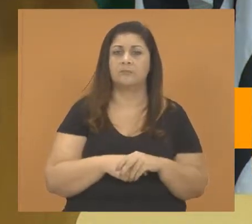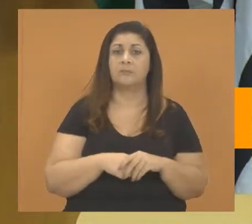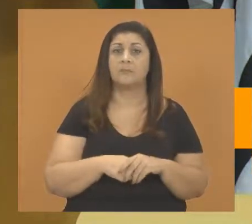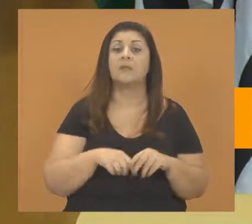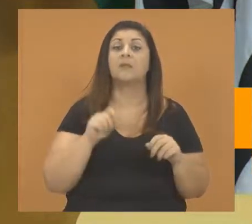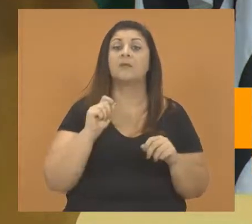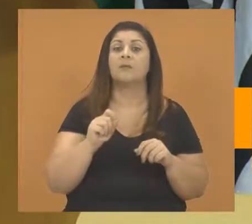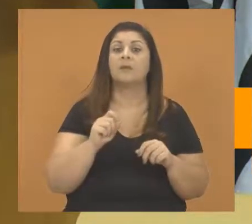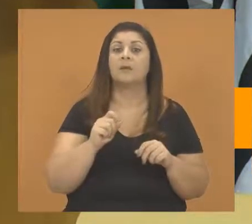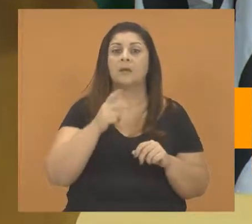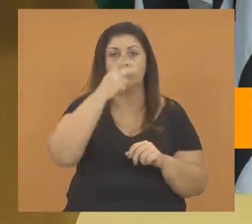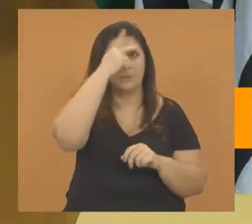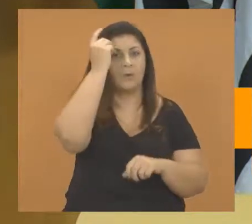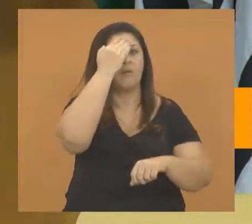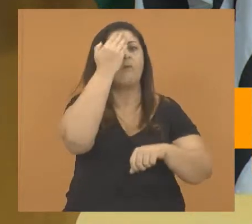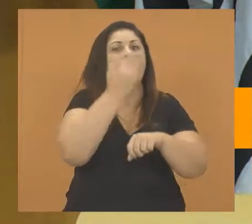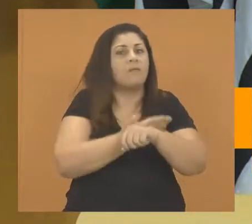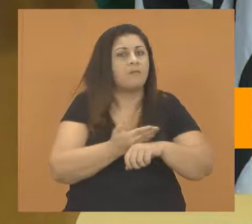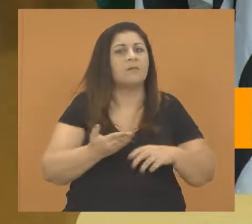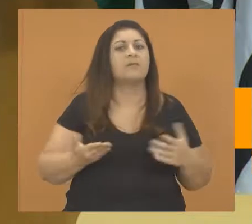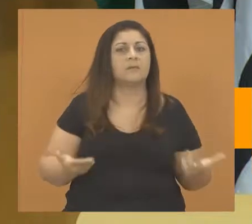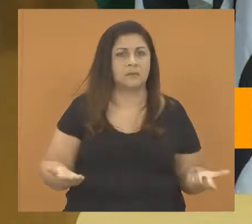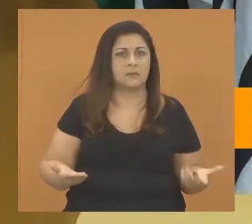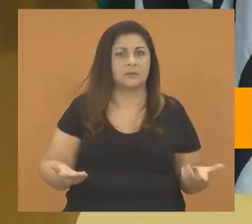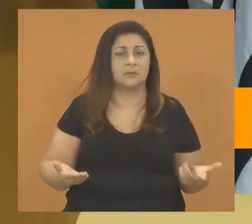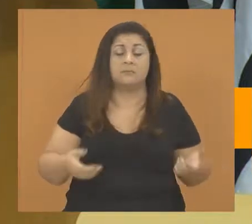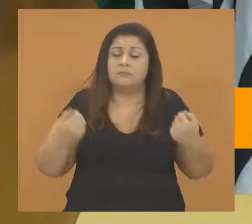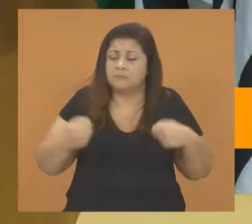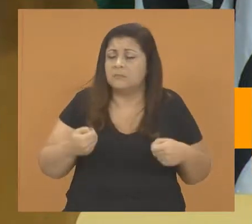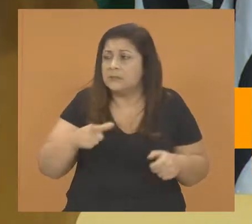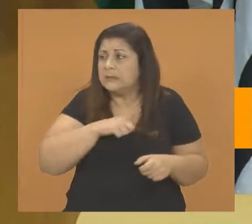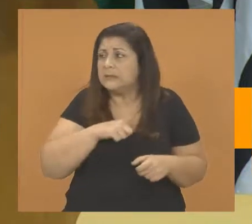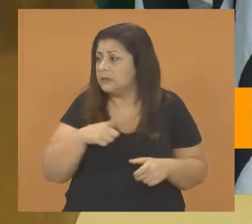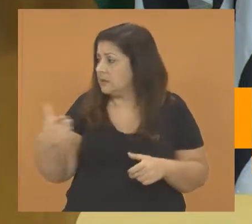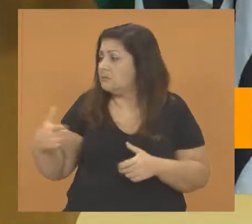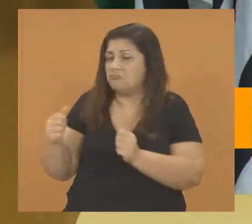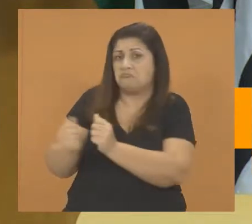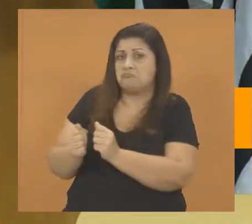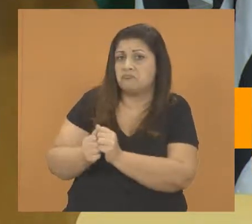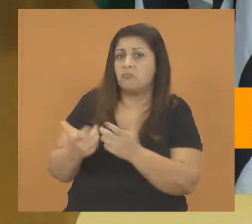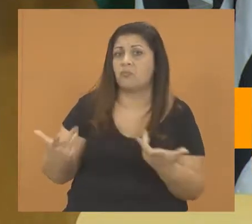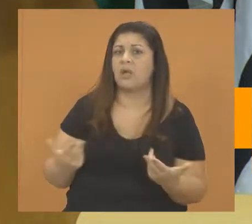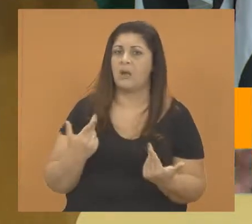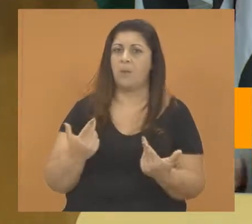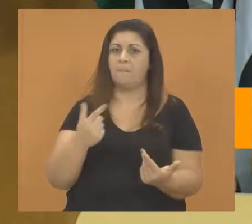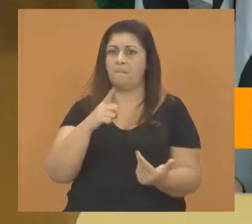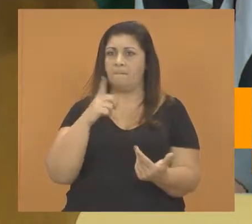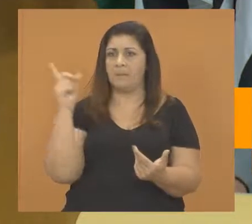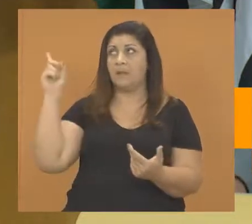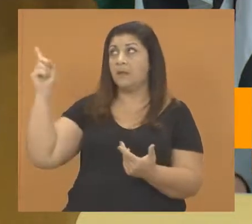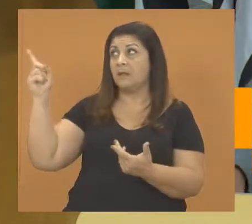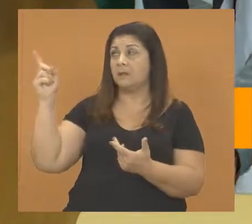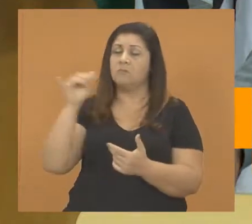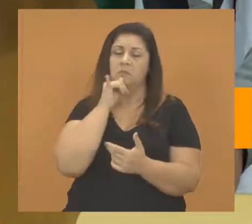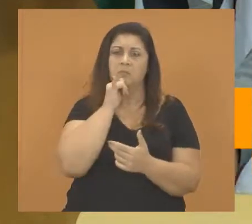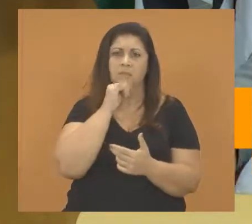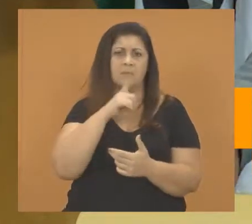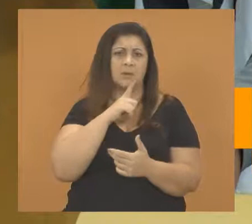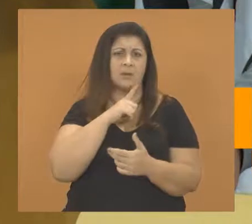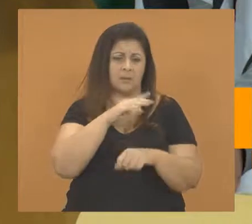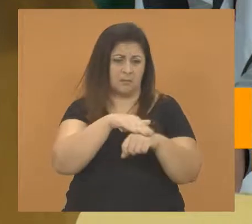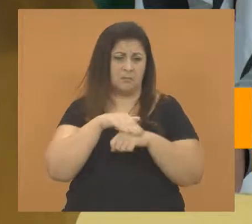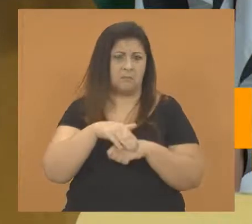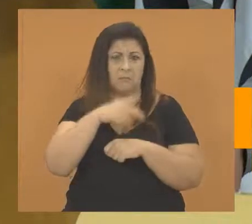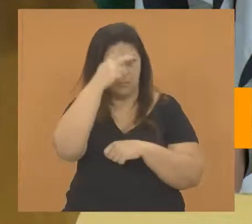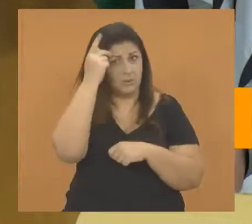confiança infelizmente eu preciso ter ao meu lado assim como no meu gabinete no gabinete qualquer vereador eu tenho trazer as pessoas